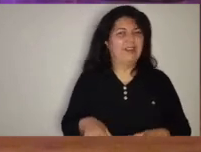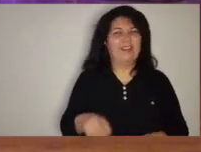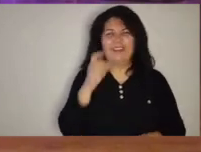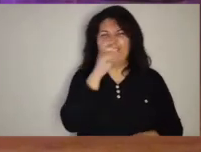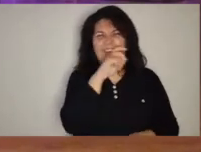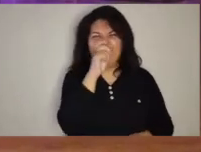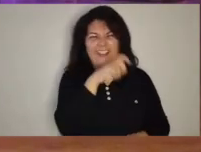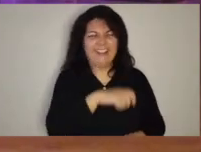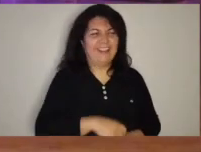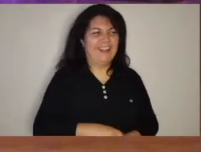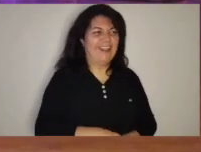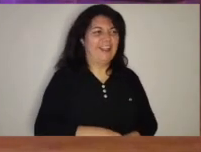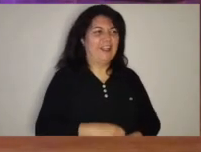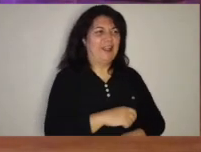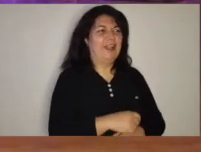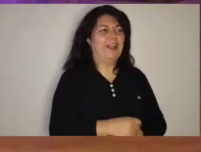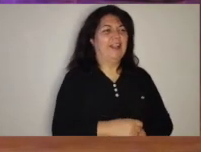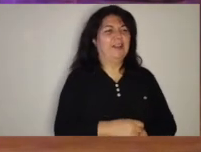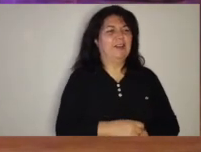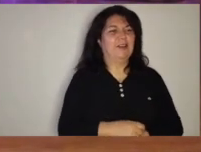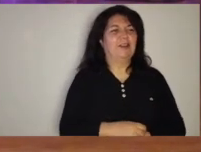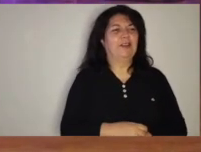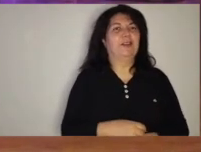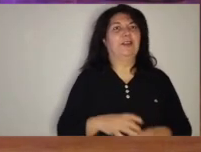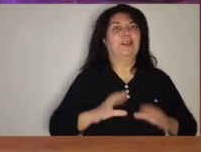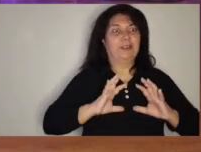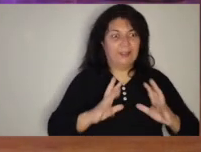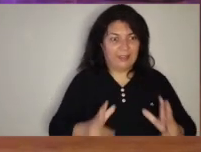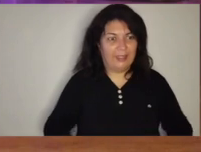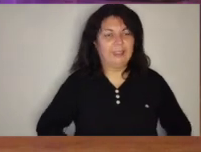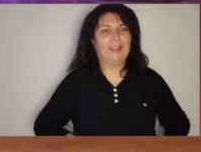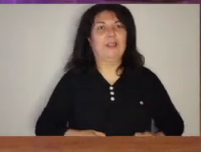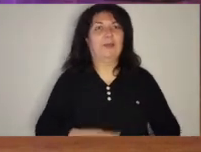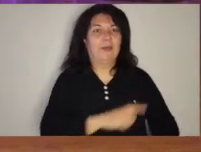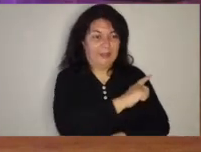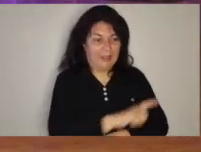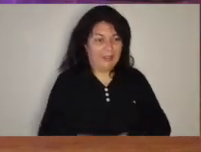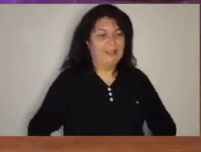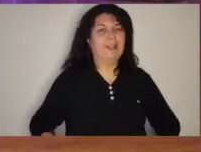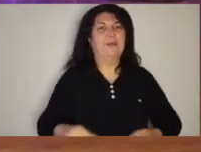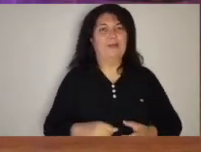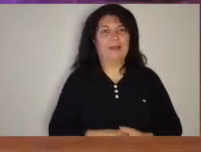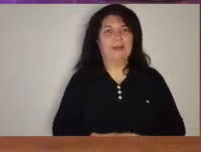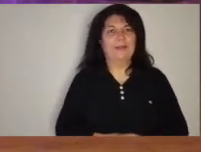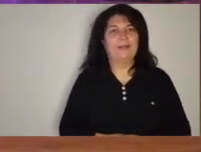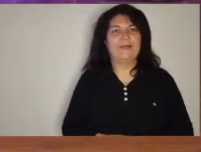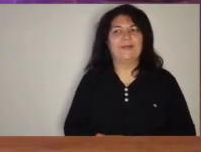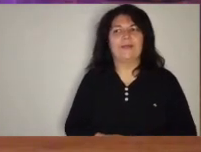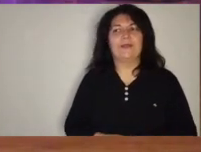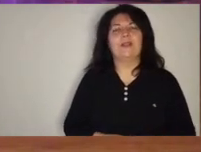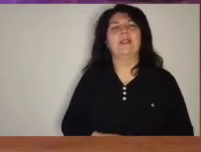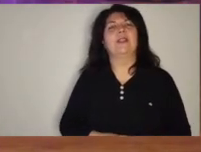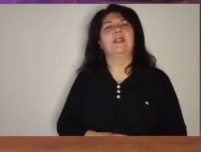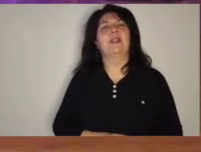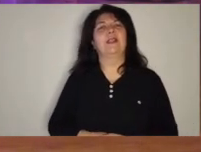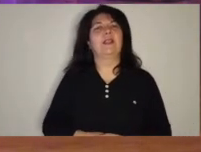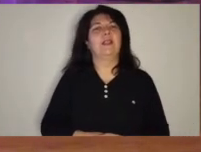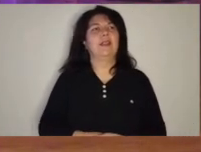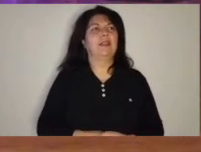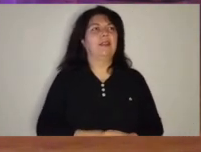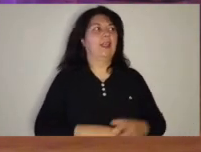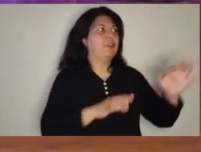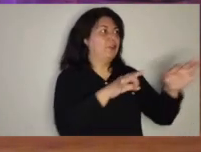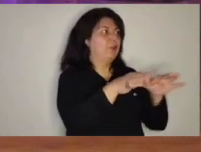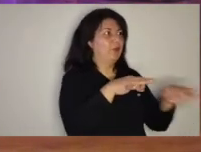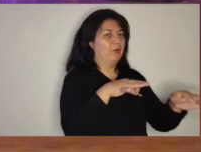não repara, viu, não está tão limpa, mentira, você limpou, está cheirosa. Mas você fala isso só para a pessoa falar, não, está tão cheirosa a